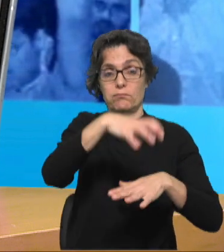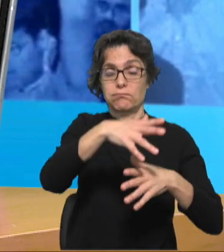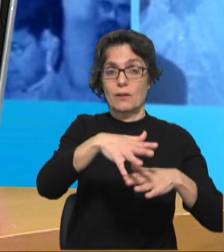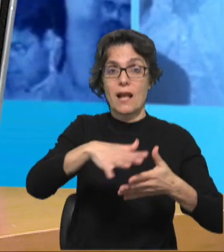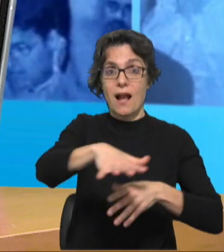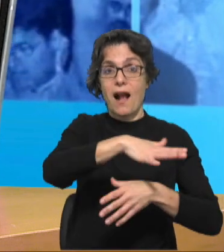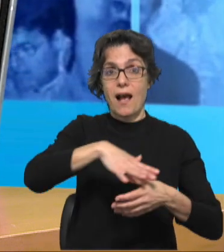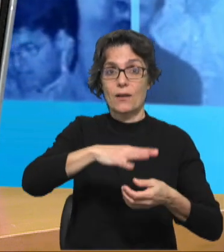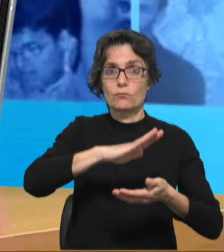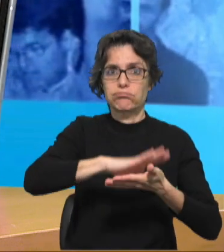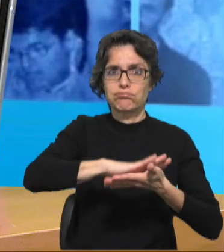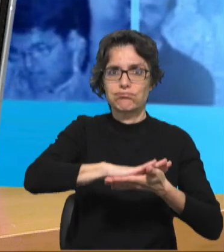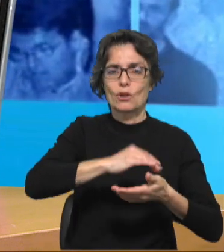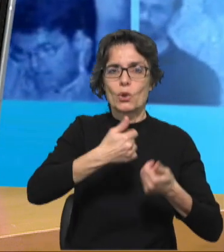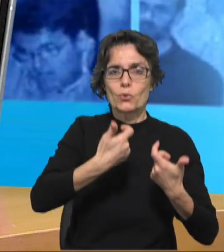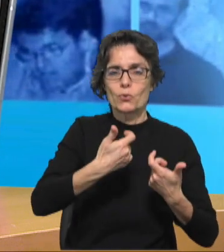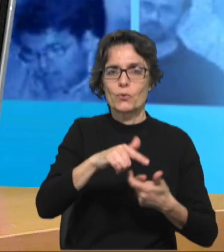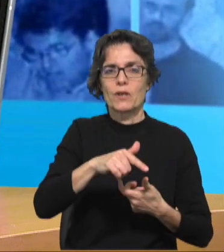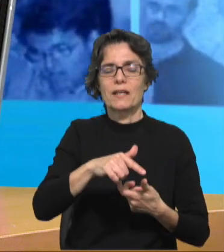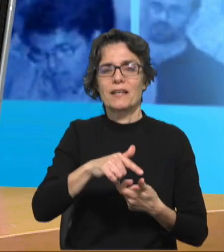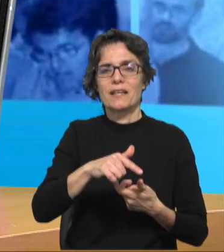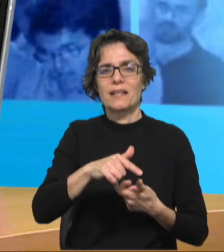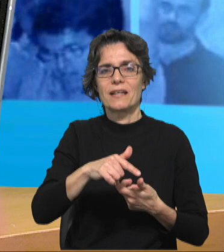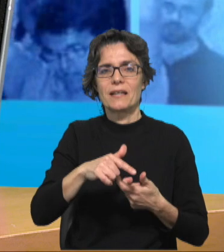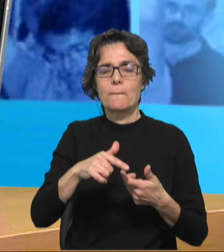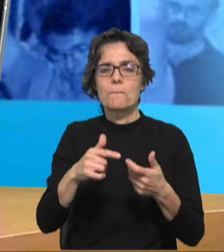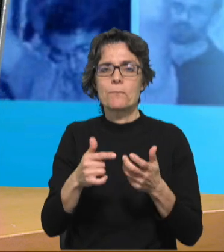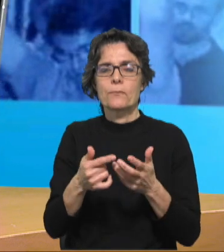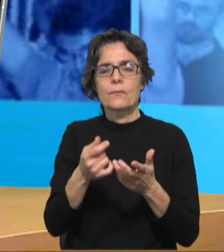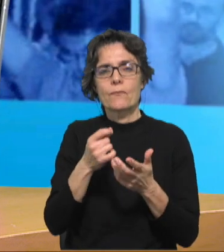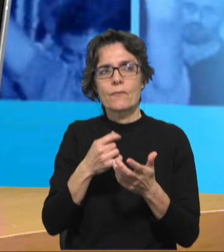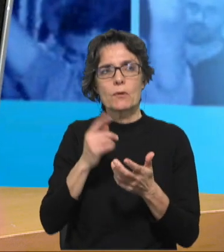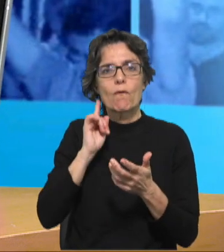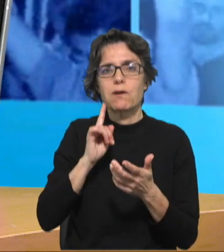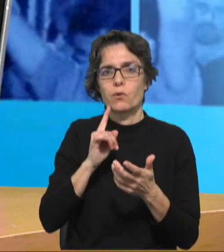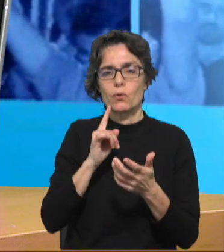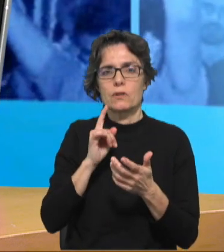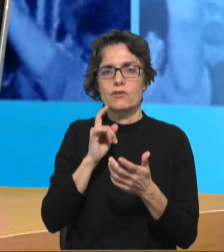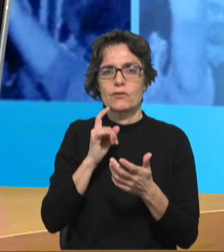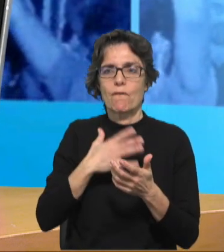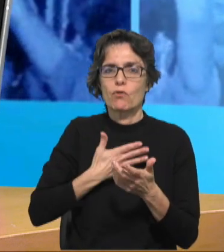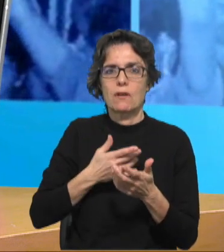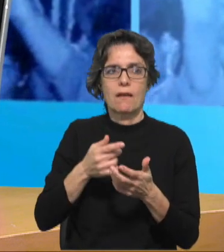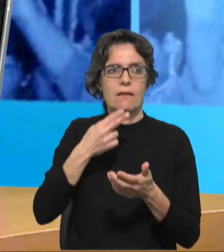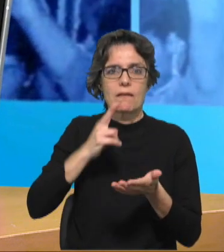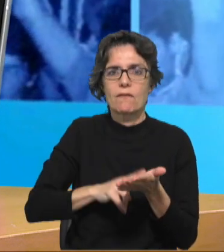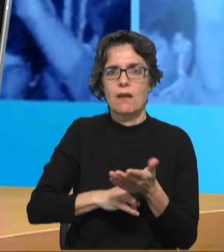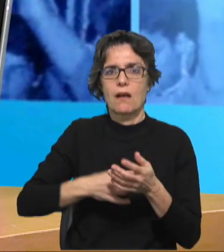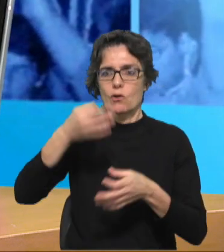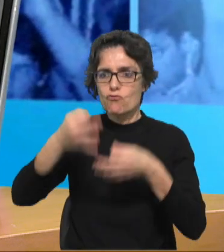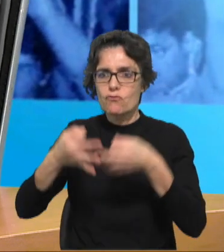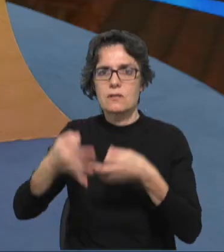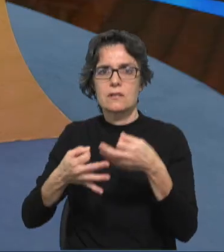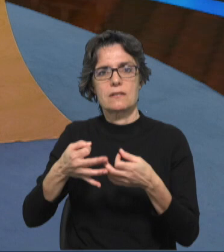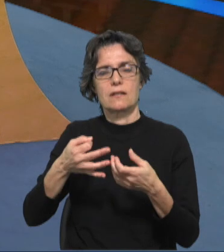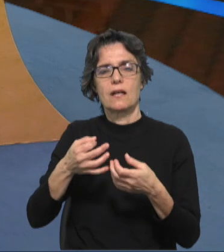que chegava, e também nesse editorial, nas várias intenções dos valores que se queriam defender, da verdade, da justiça, dos valores